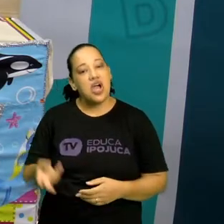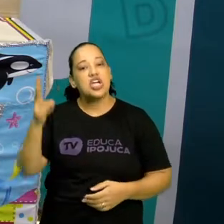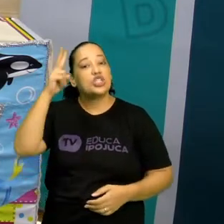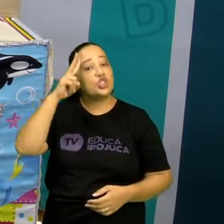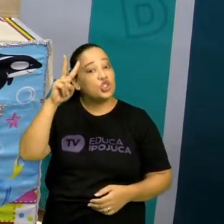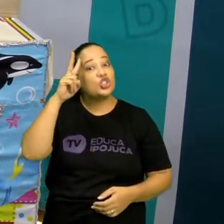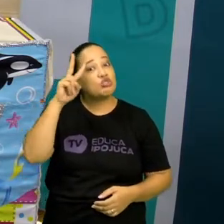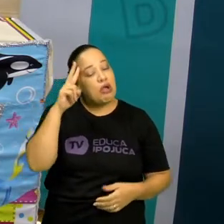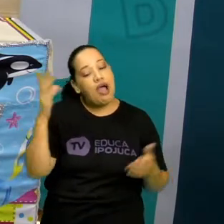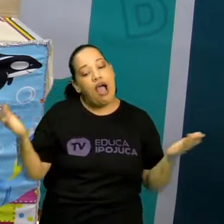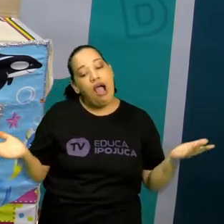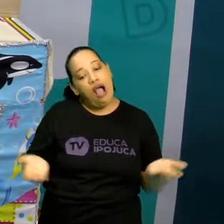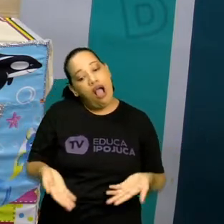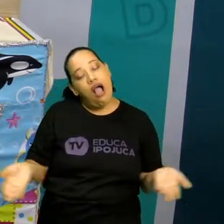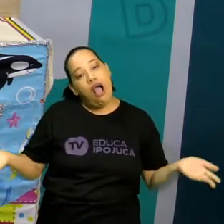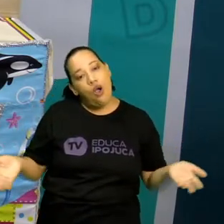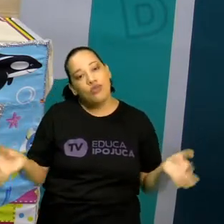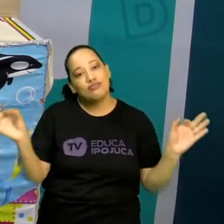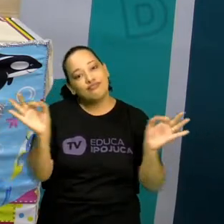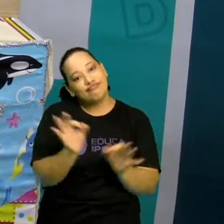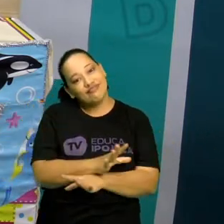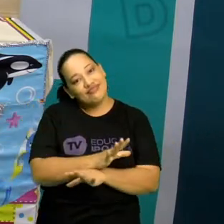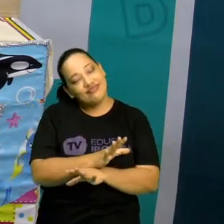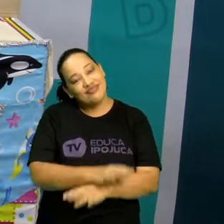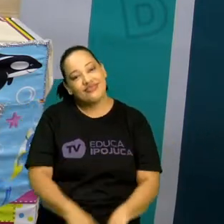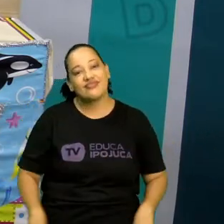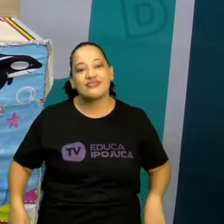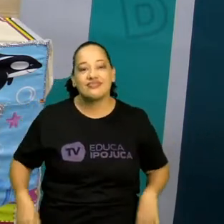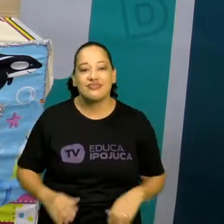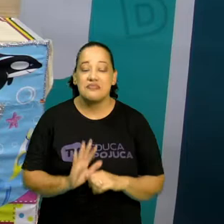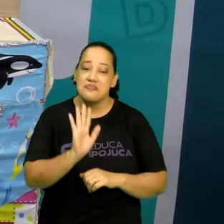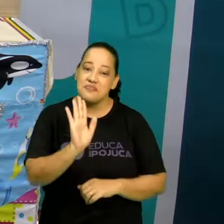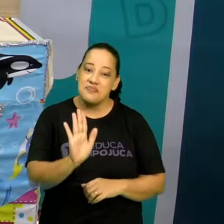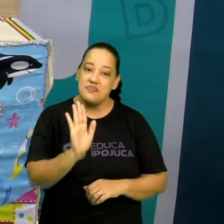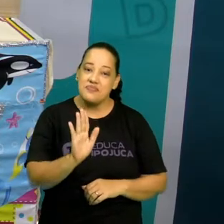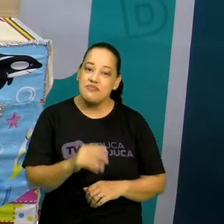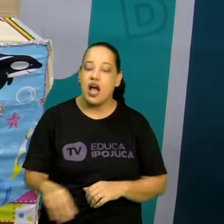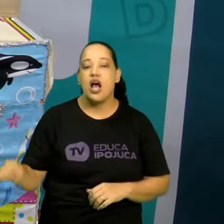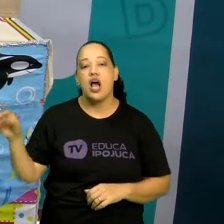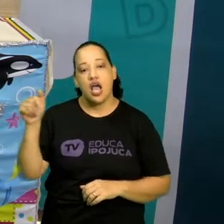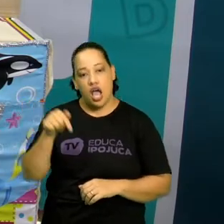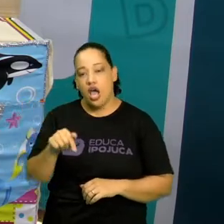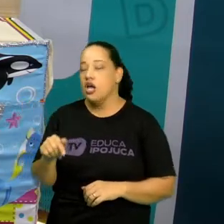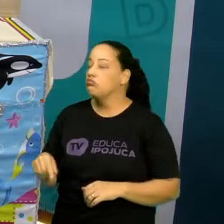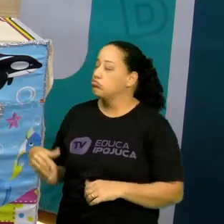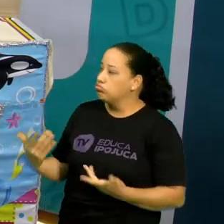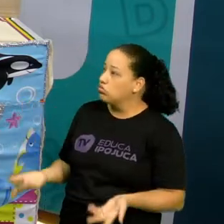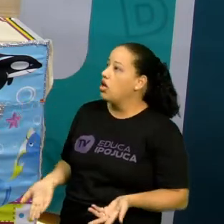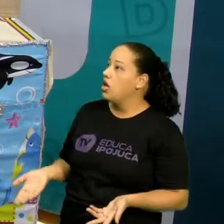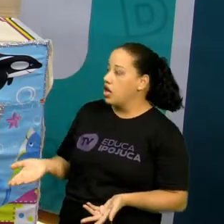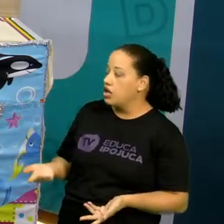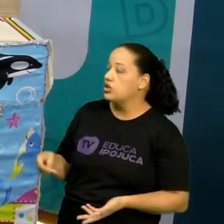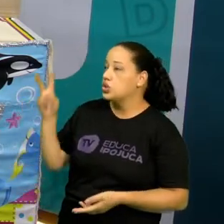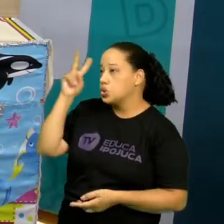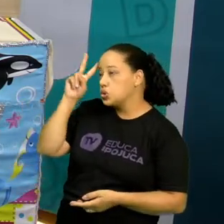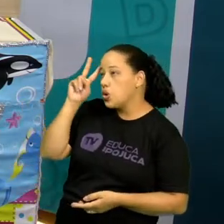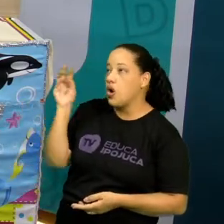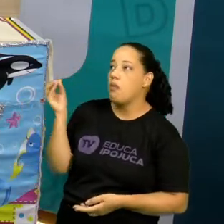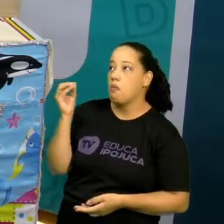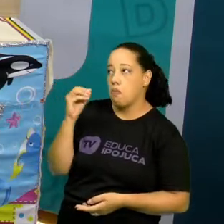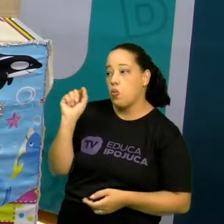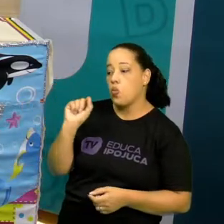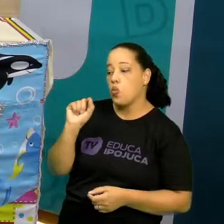história ela tá chegando ao fim né alegria mas nossa história mostrou que não pode pegar nada dos outros sem